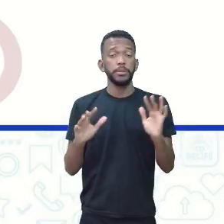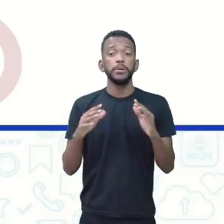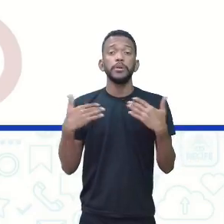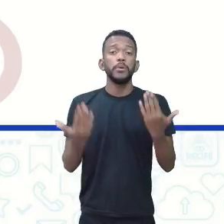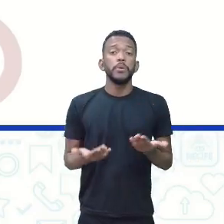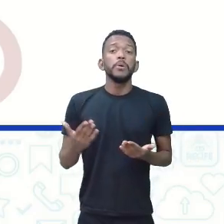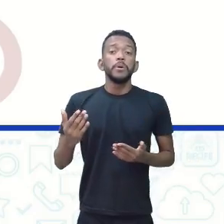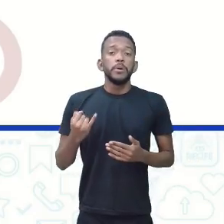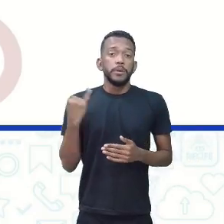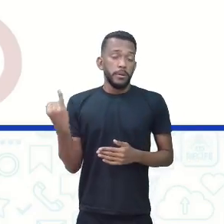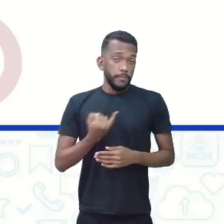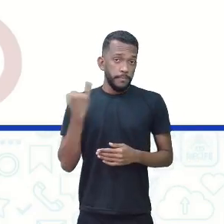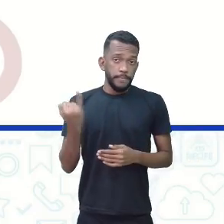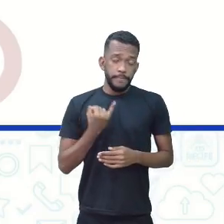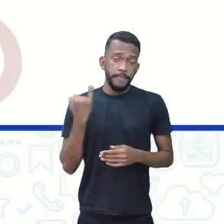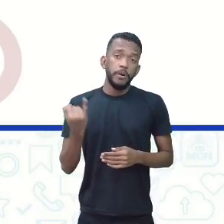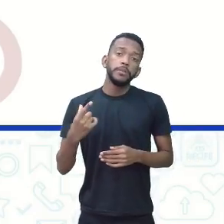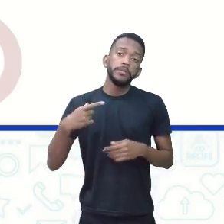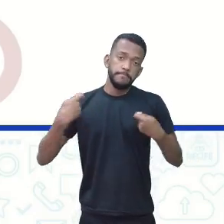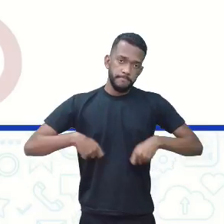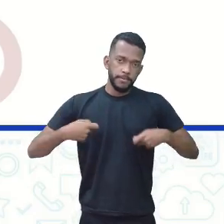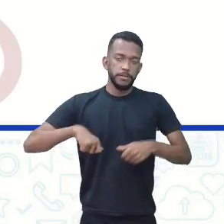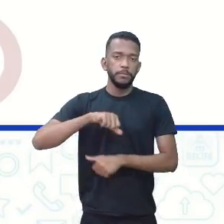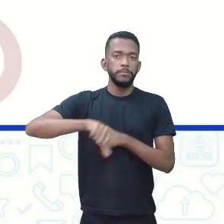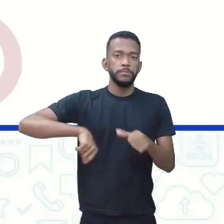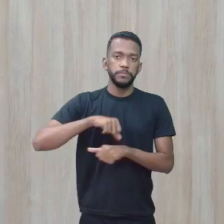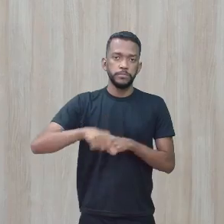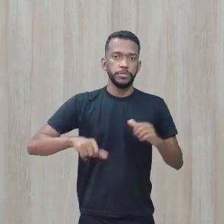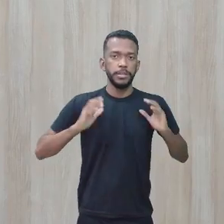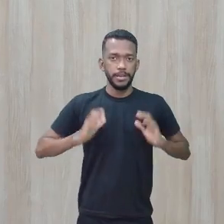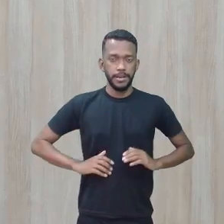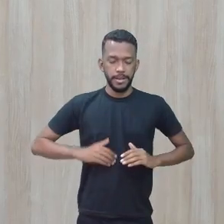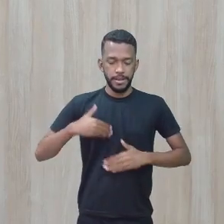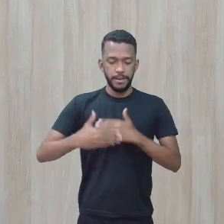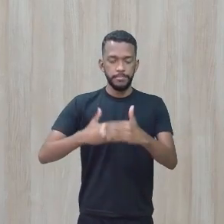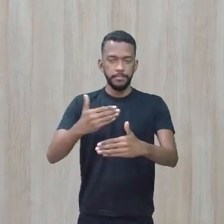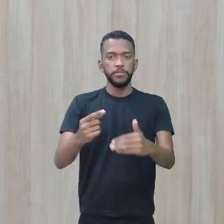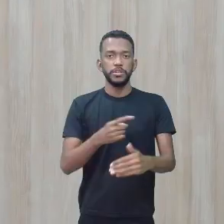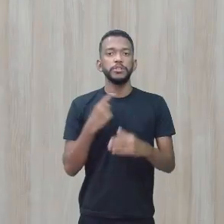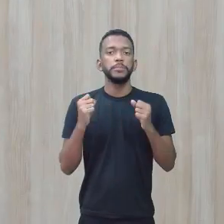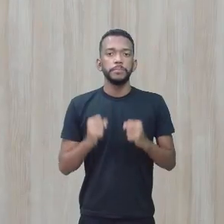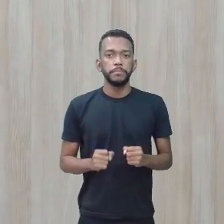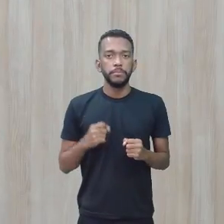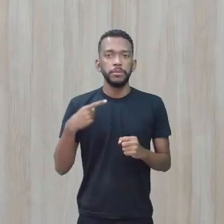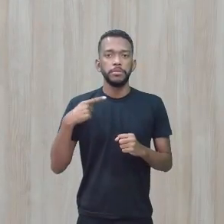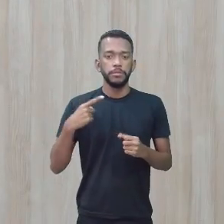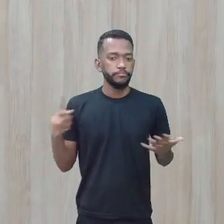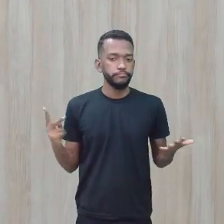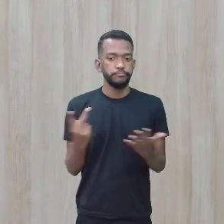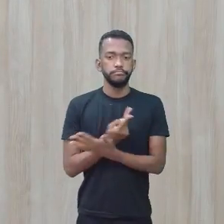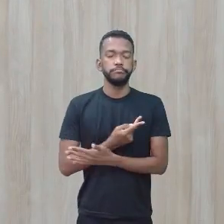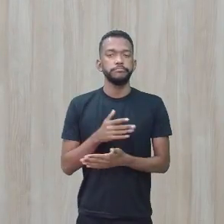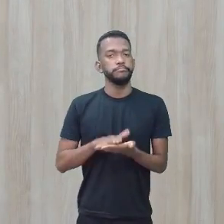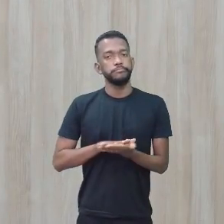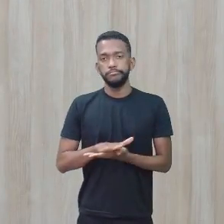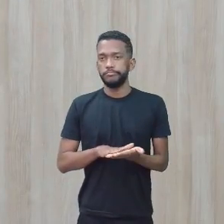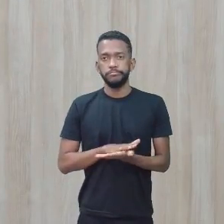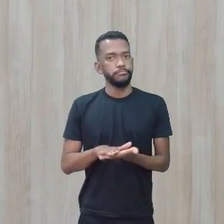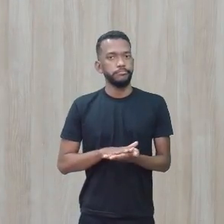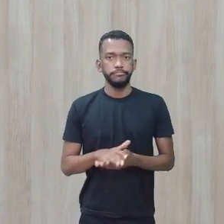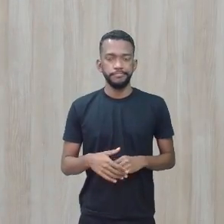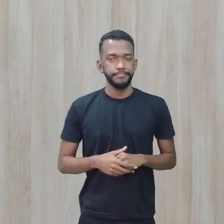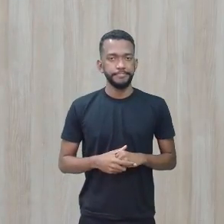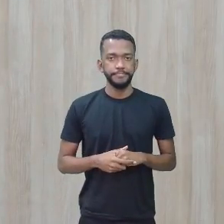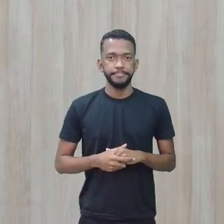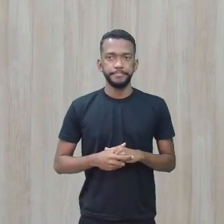importante é preciso mudar nossos hábitos, né, para que a gente não possa causar danos ao ambiente que a gente